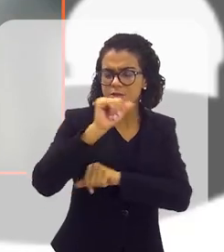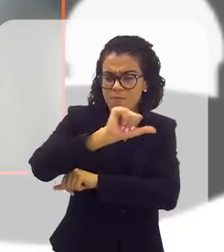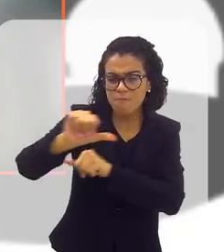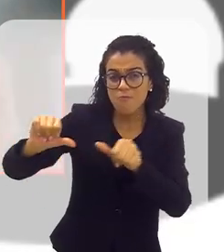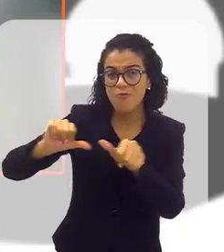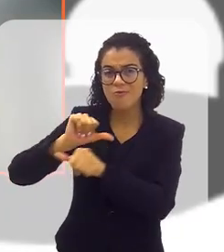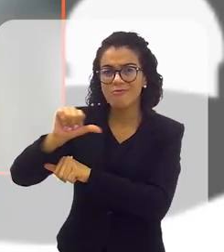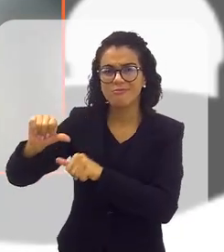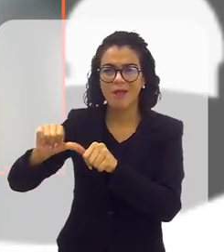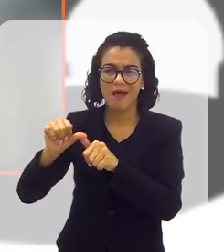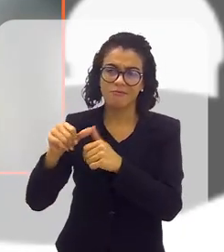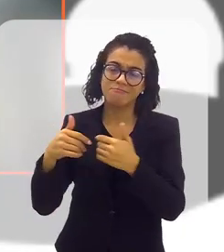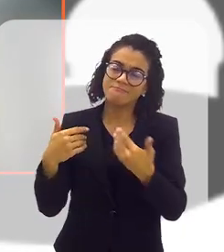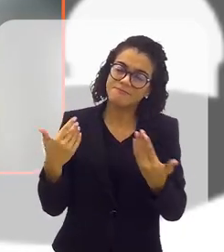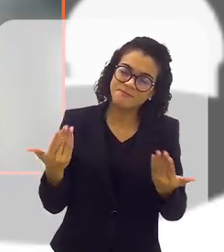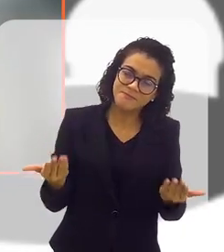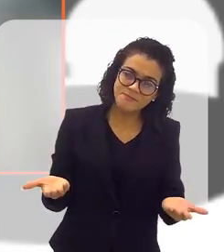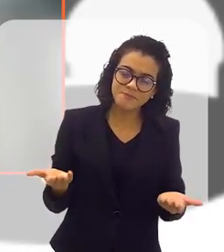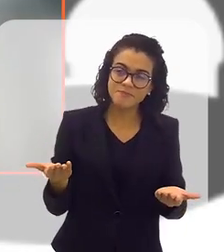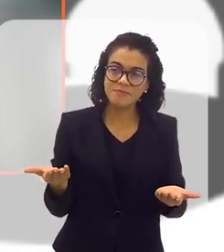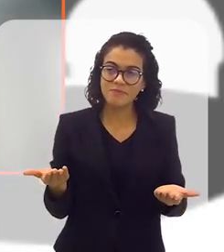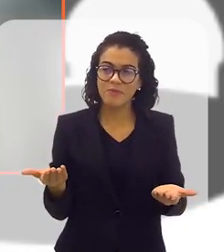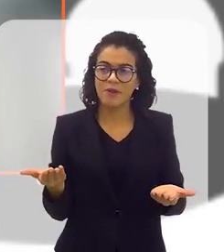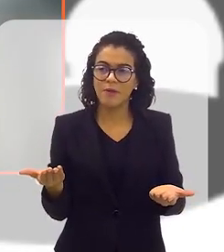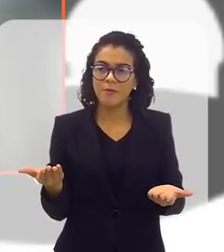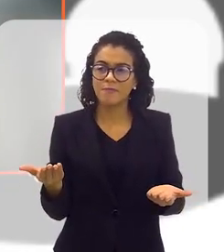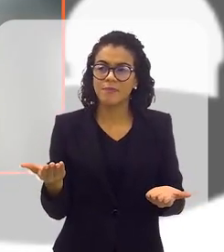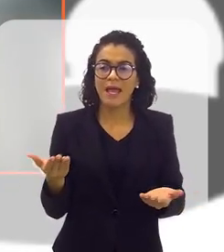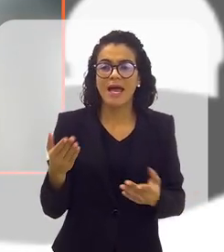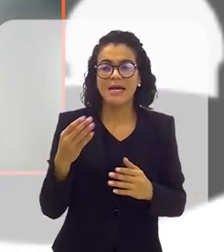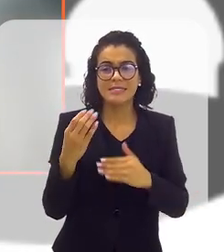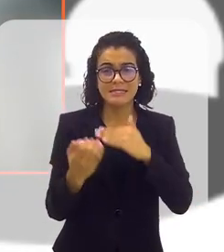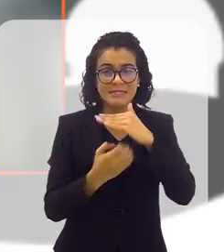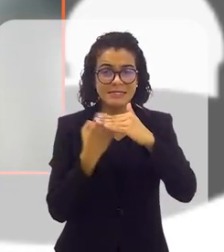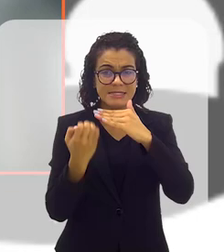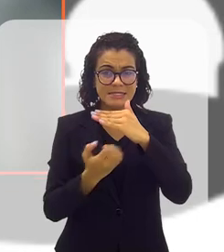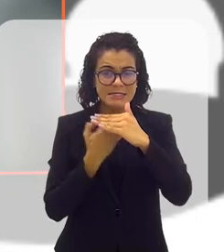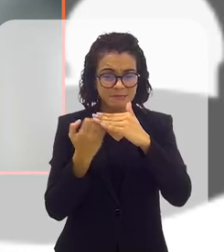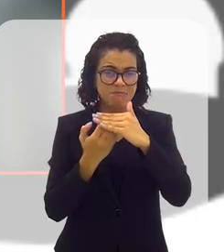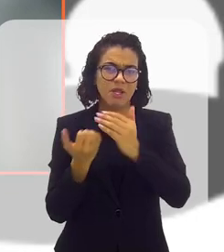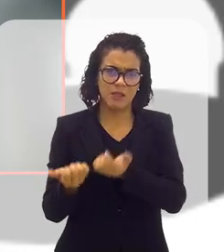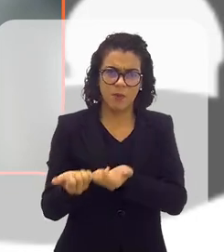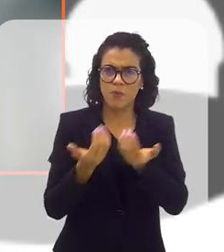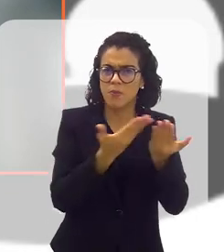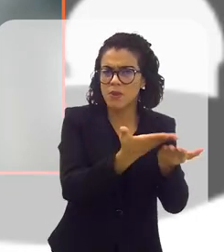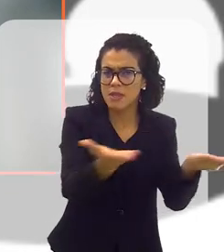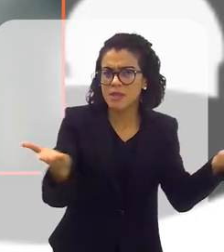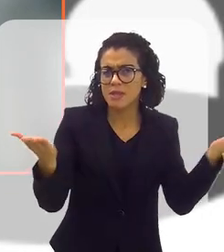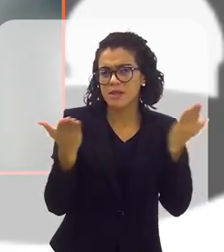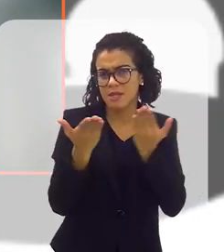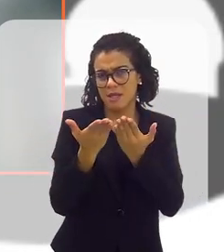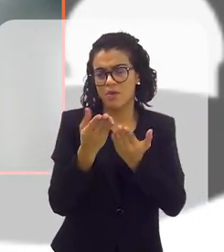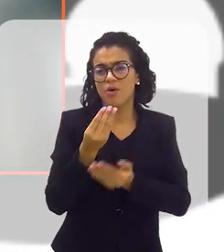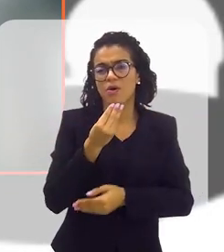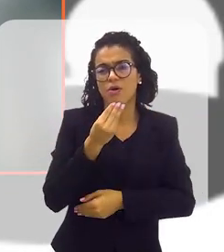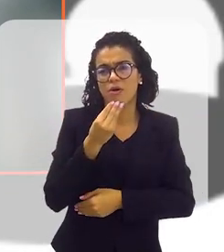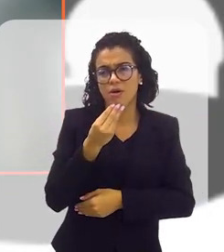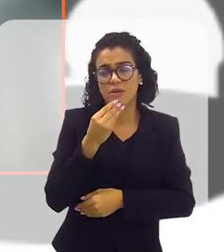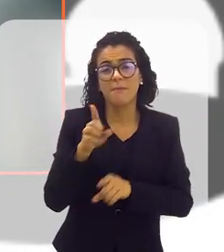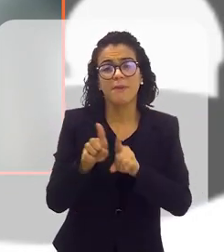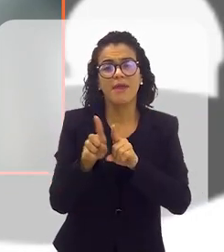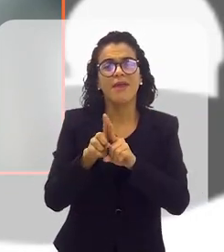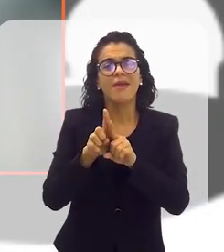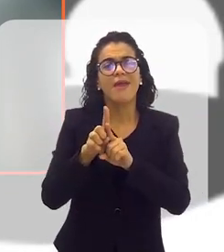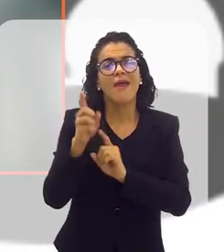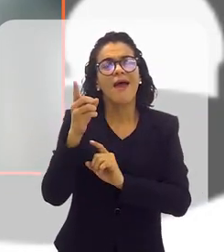de acontecer, de mudar até. Então, as empresas estão dando oportunidade, e empresas como a